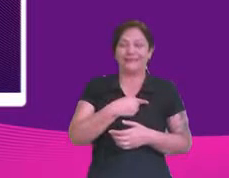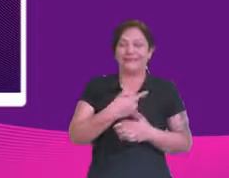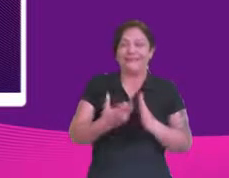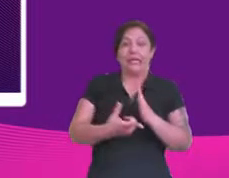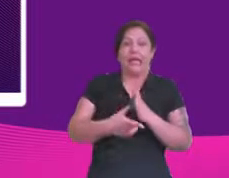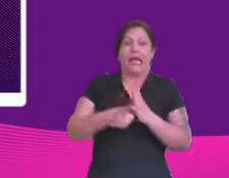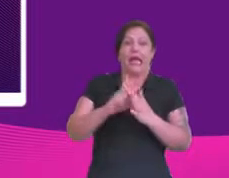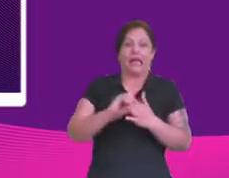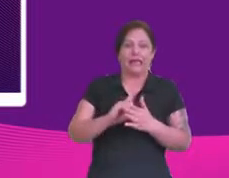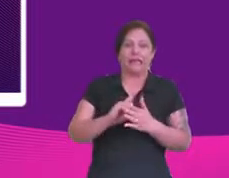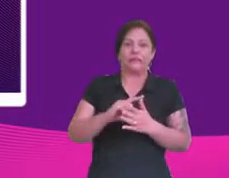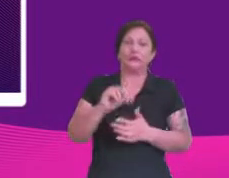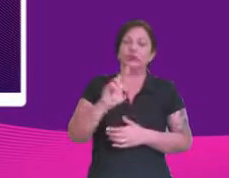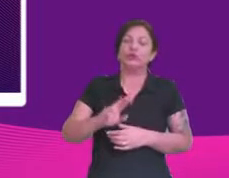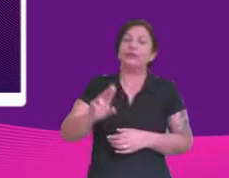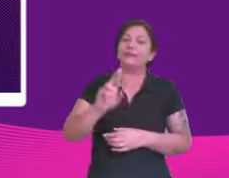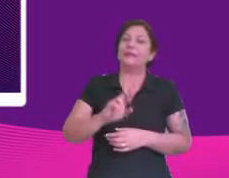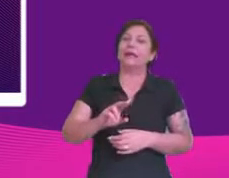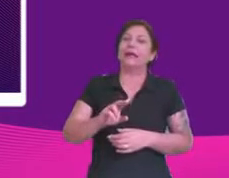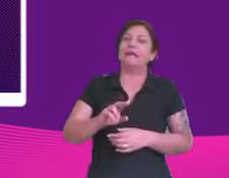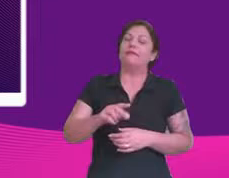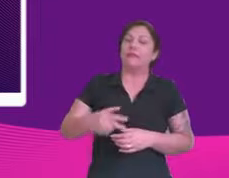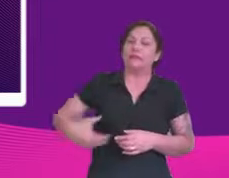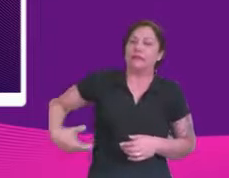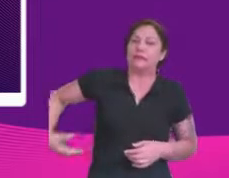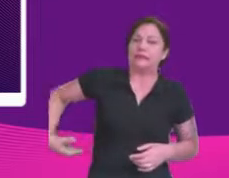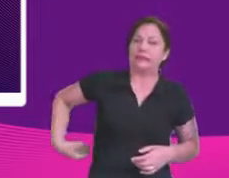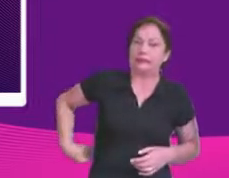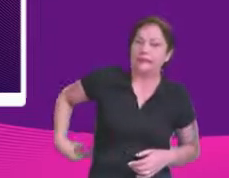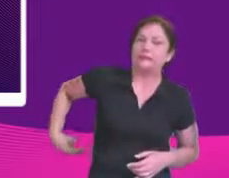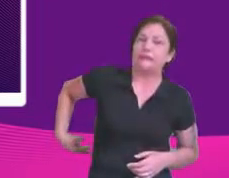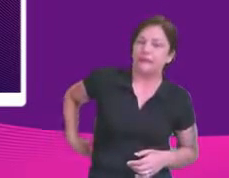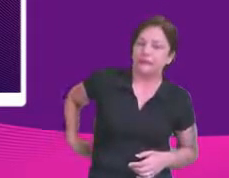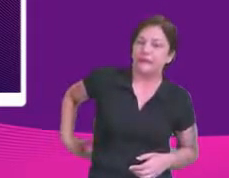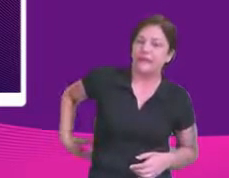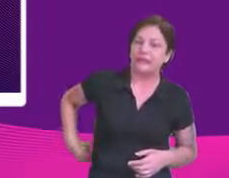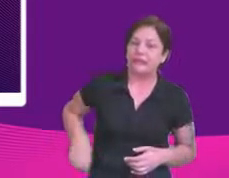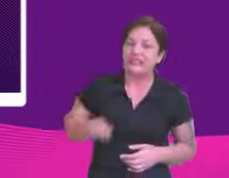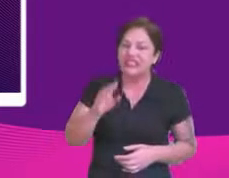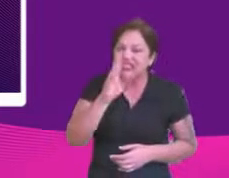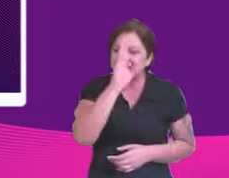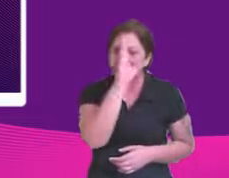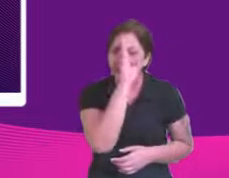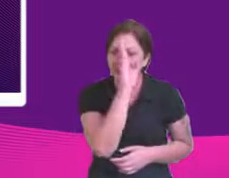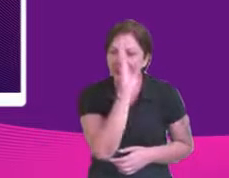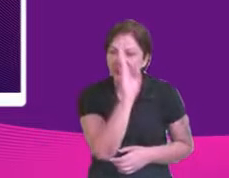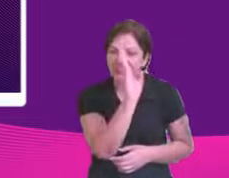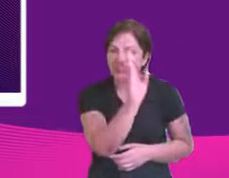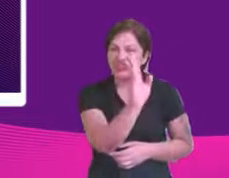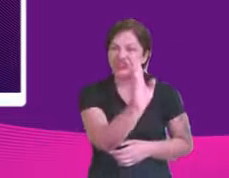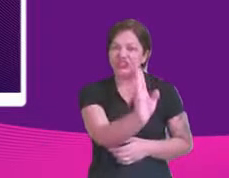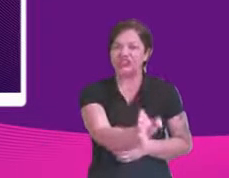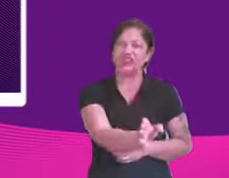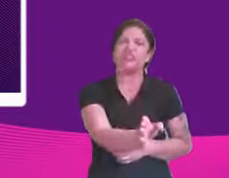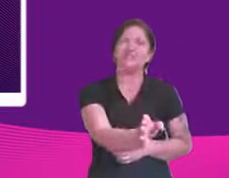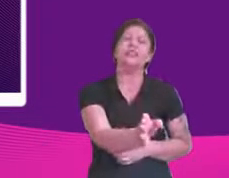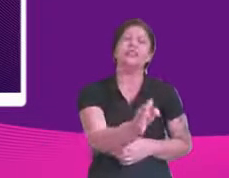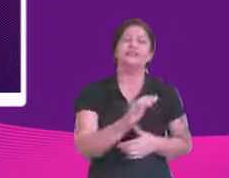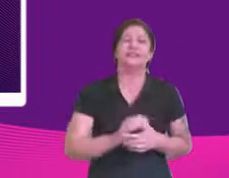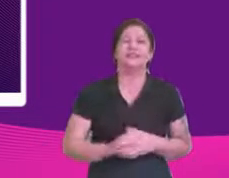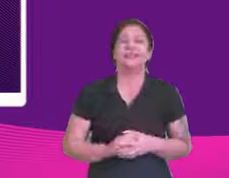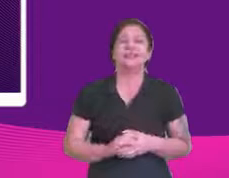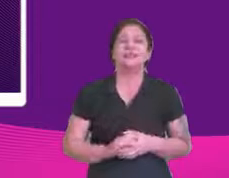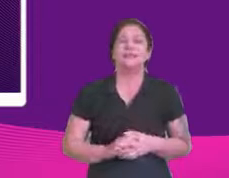por ter sido negativo. Tá? Atualmente nós utilizamos a mitomicina C como preferência, sendo a